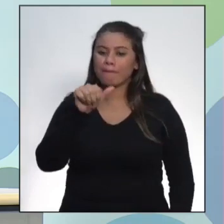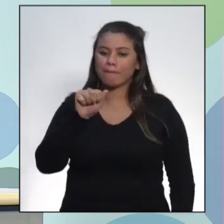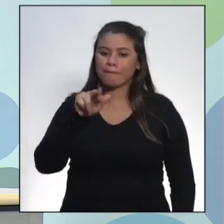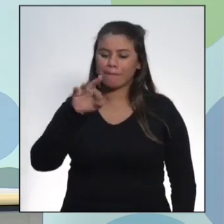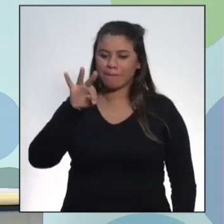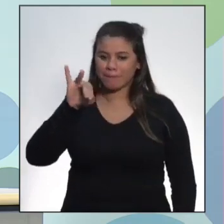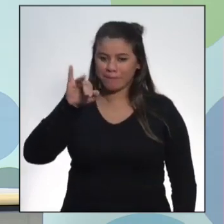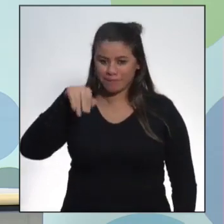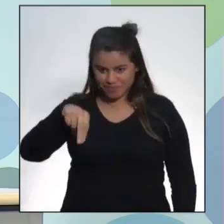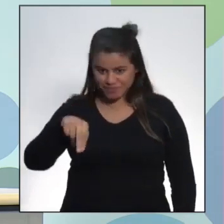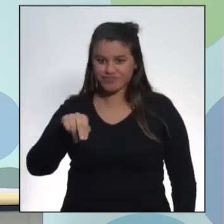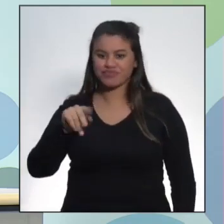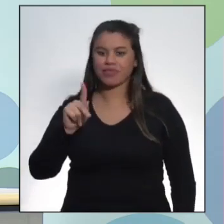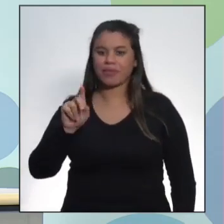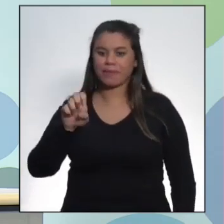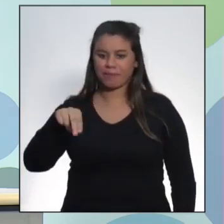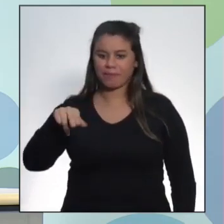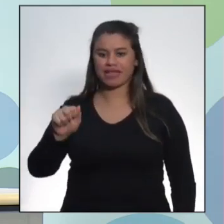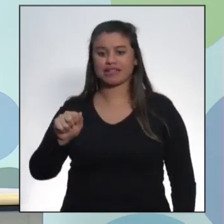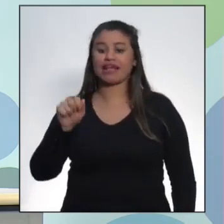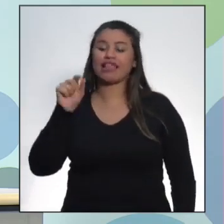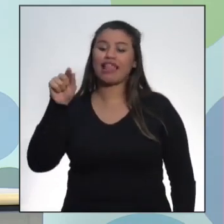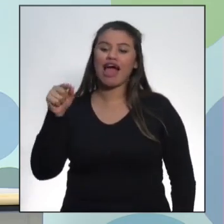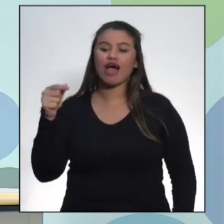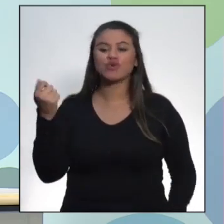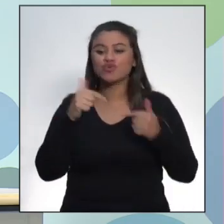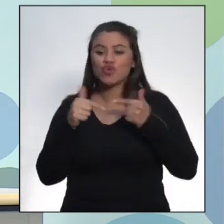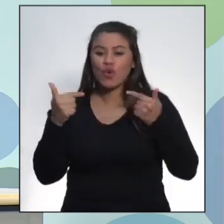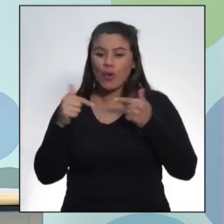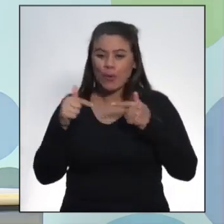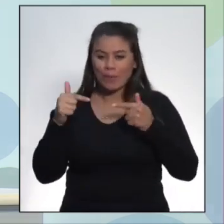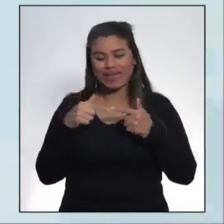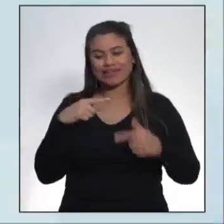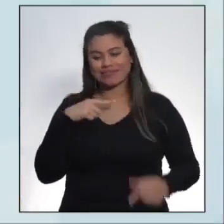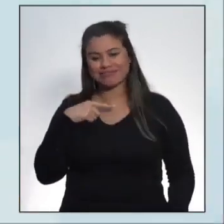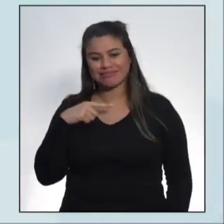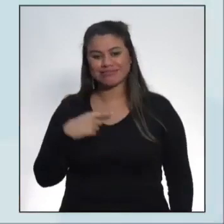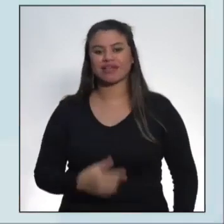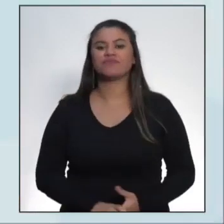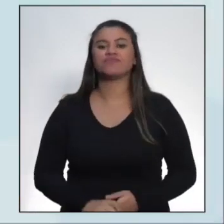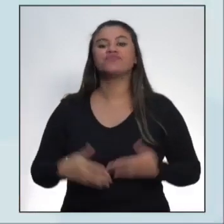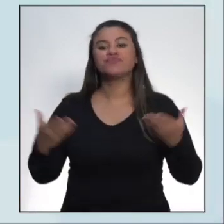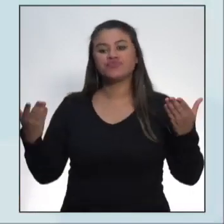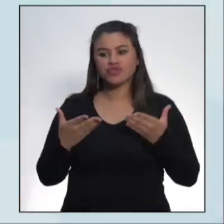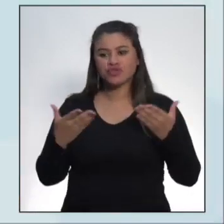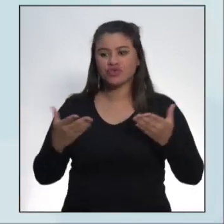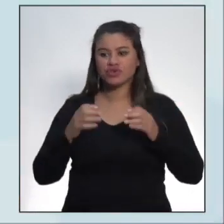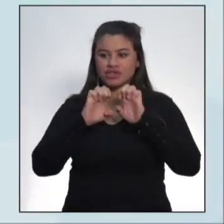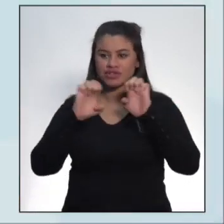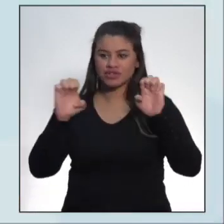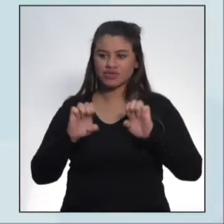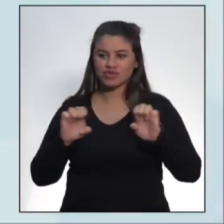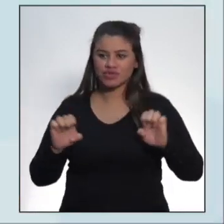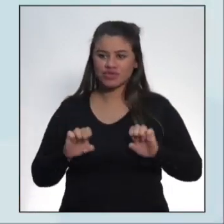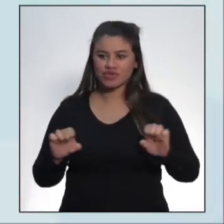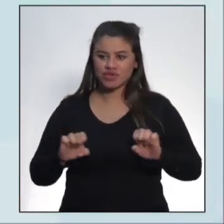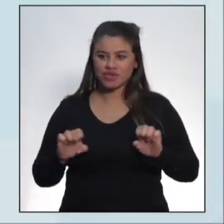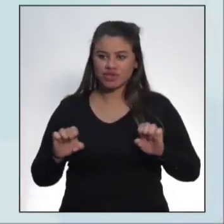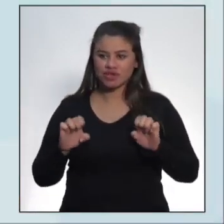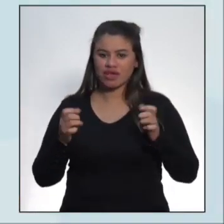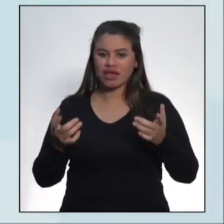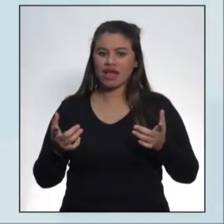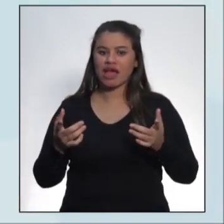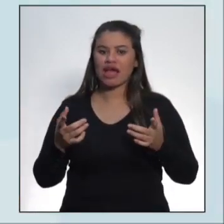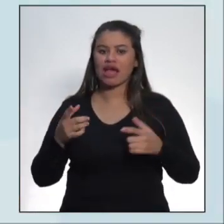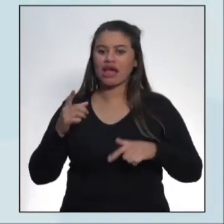gostar bastante, né? Então, quais são os objetivos da aula de hoje? Na tela, estrutura de elementos de textos teatrais. Então,